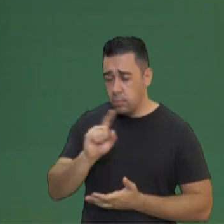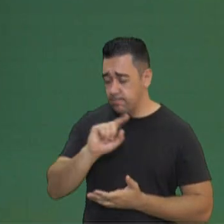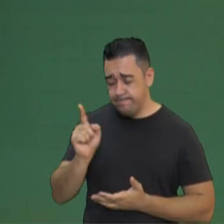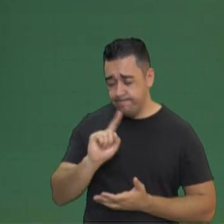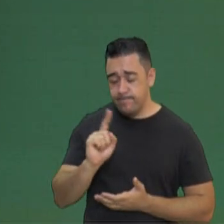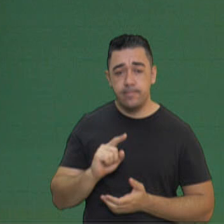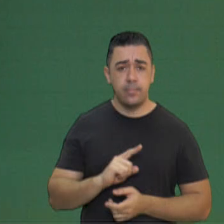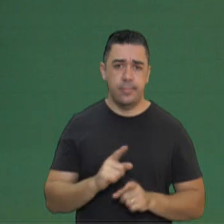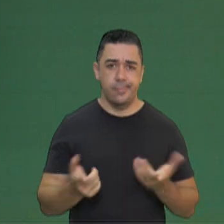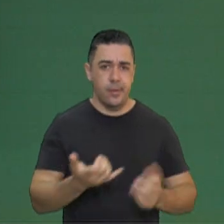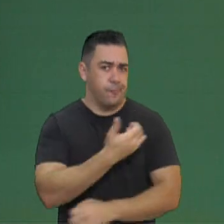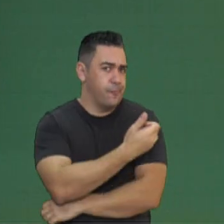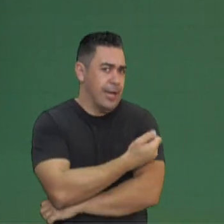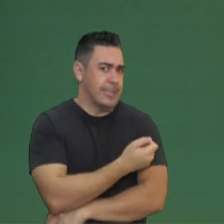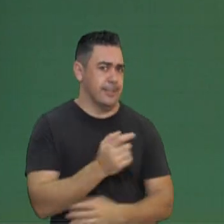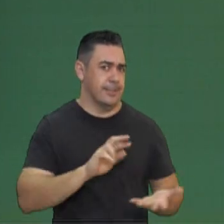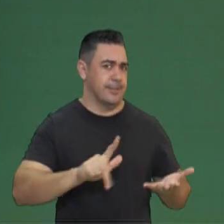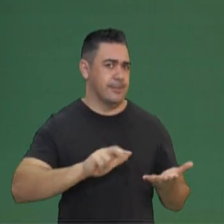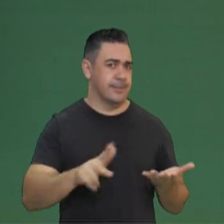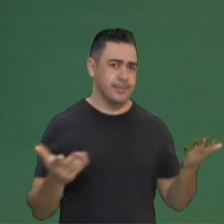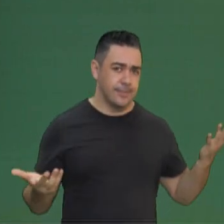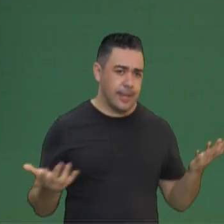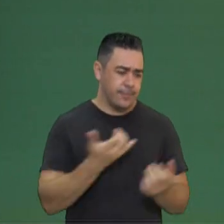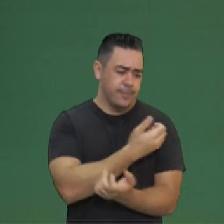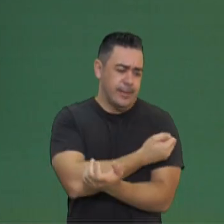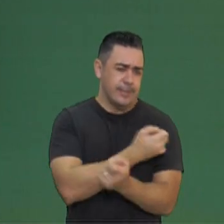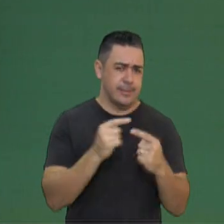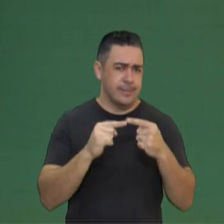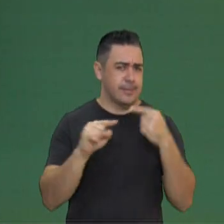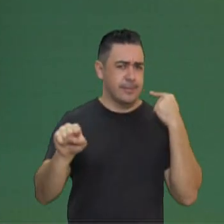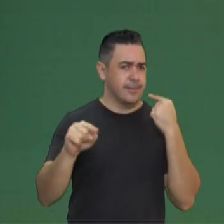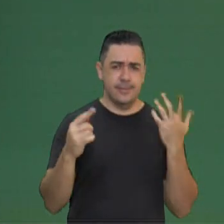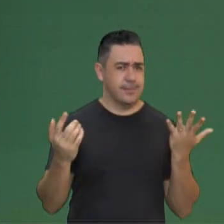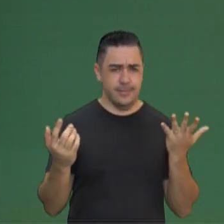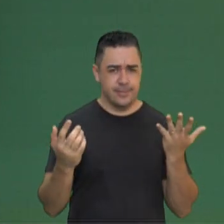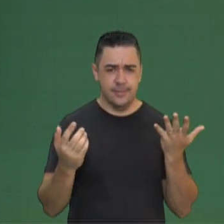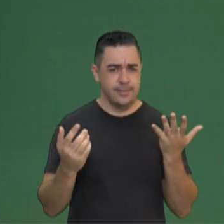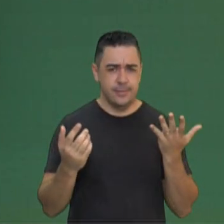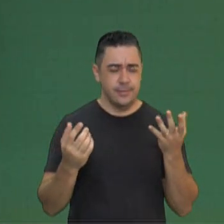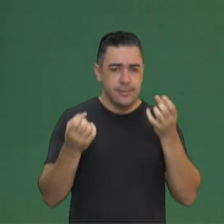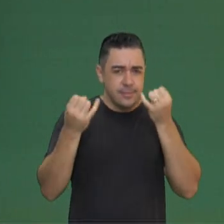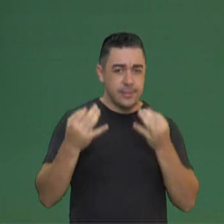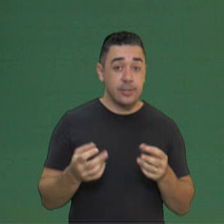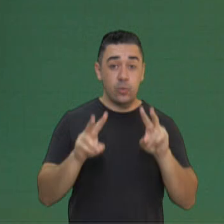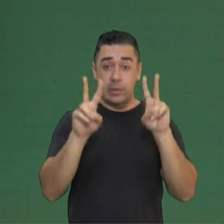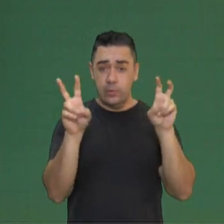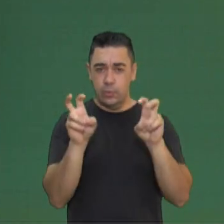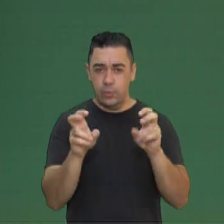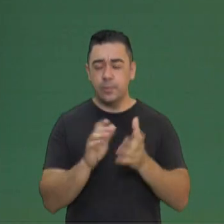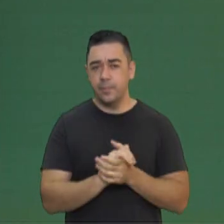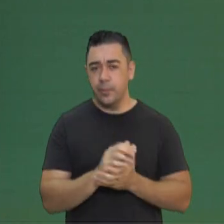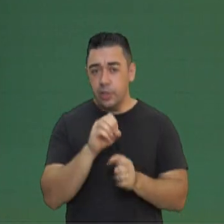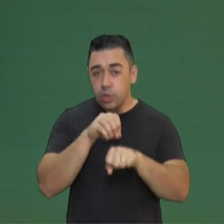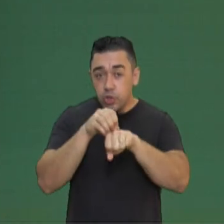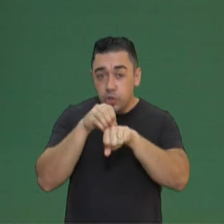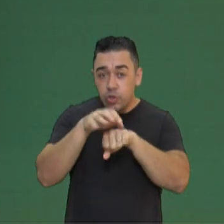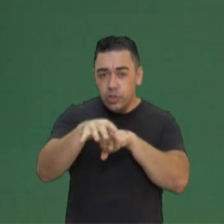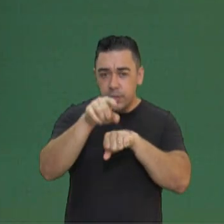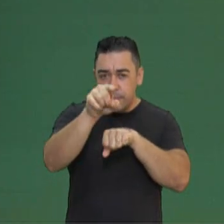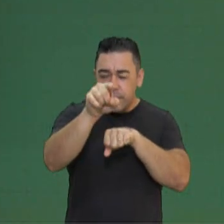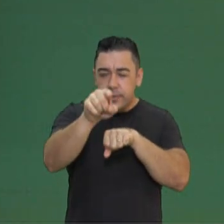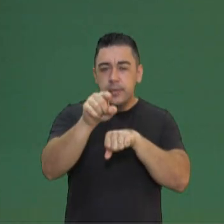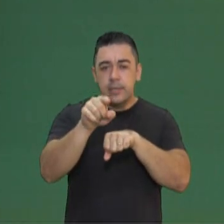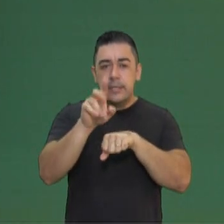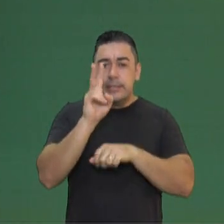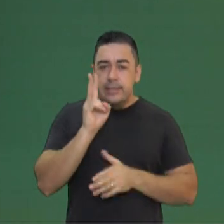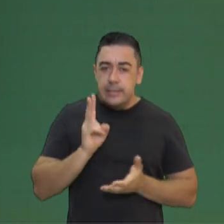E vacina piorou, né, pessoal? Não tem nada a ver com o que a gente estava falando. Então, uma dica aqui para vocês